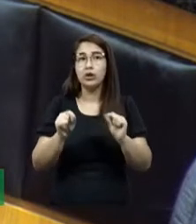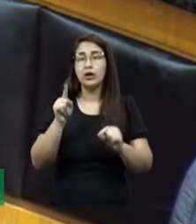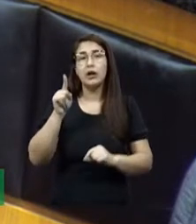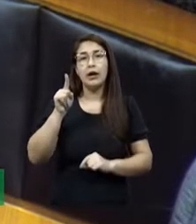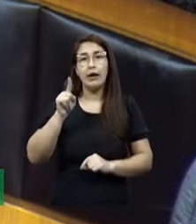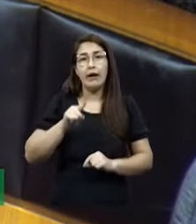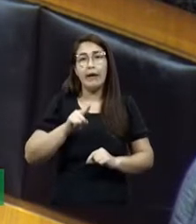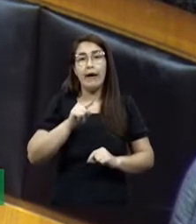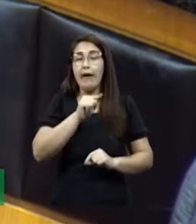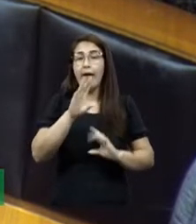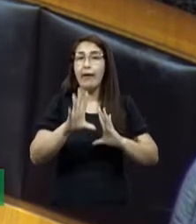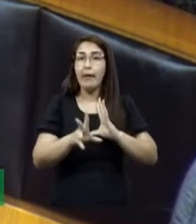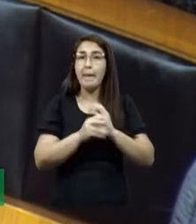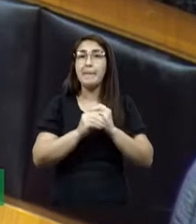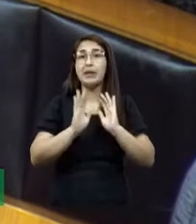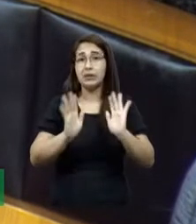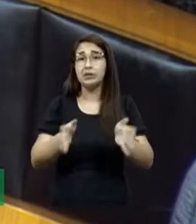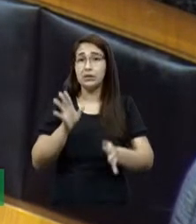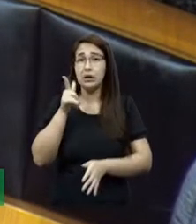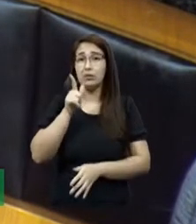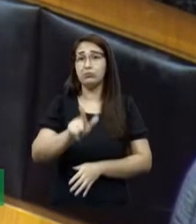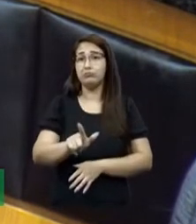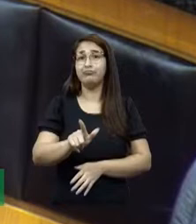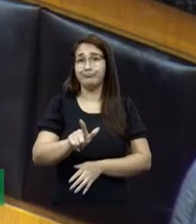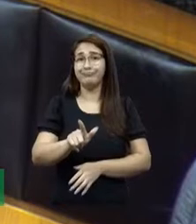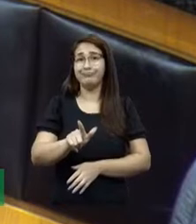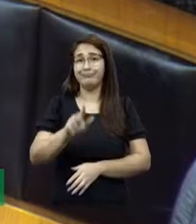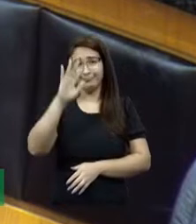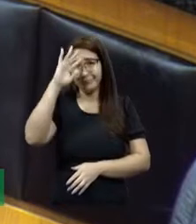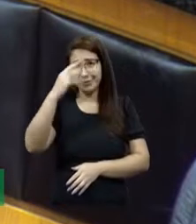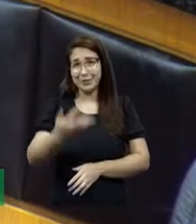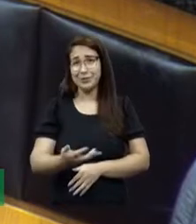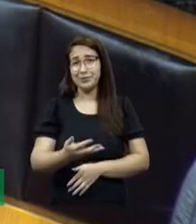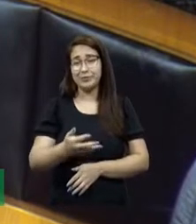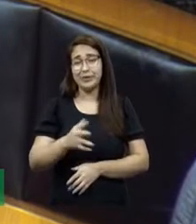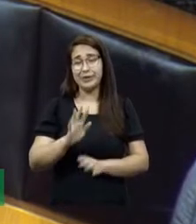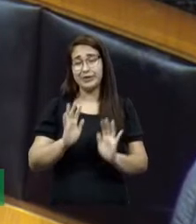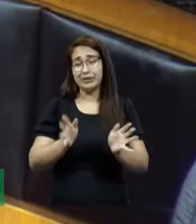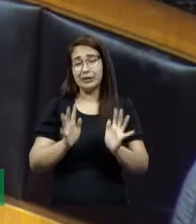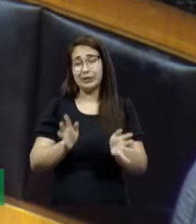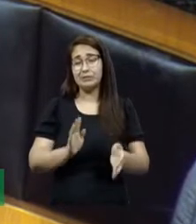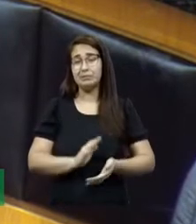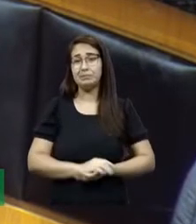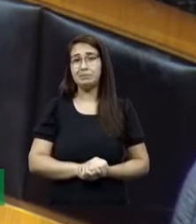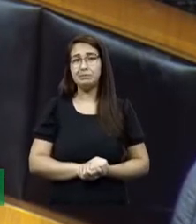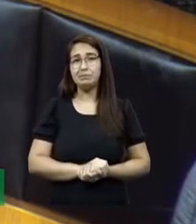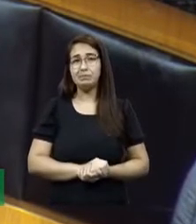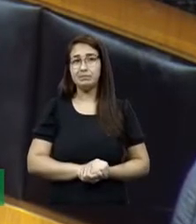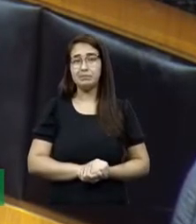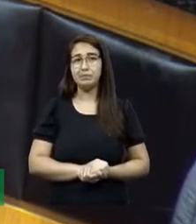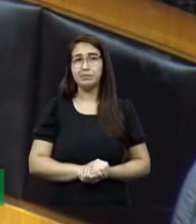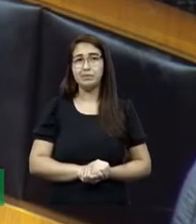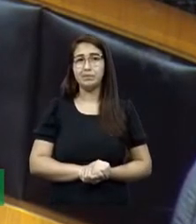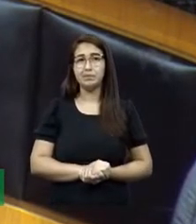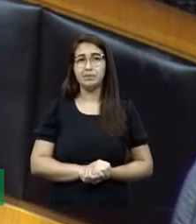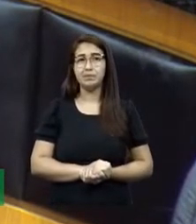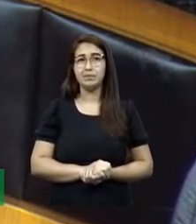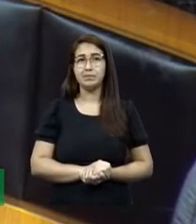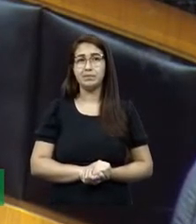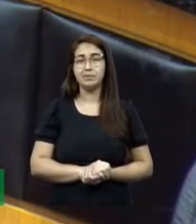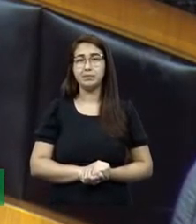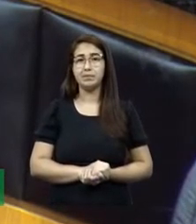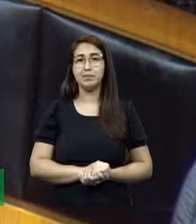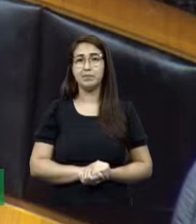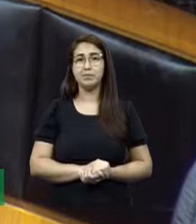da emenda já foi alcançada, já foi resolvido essa situação, atendido, desculpe. Pela ordem,